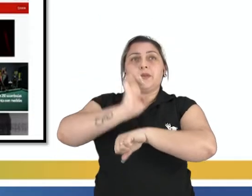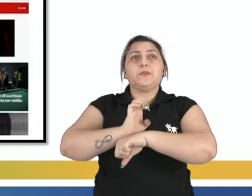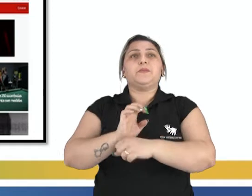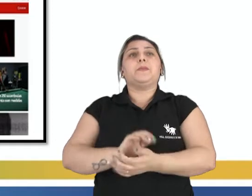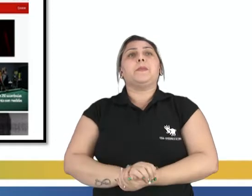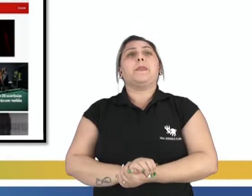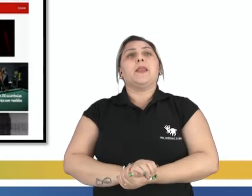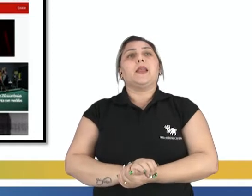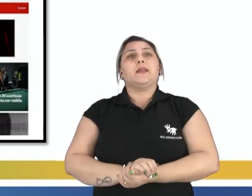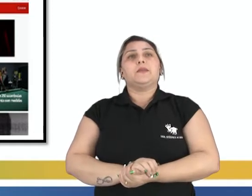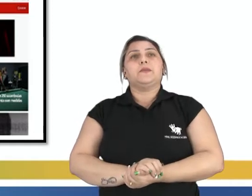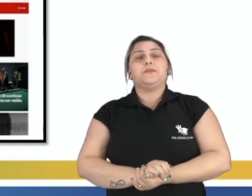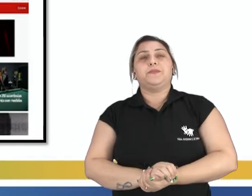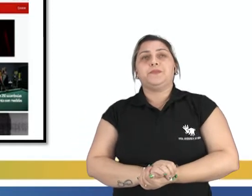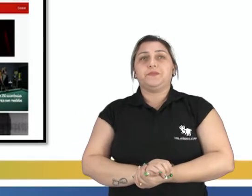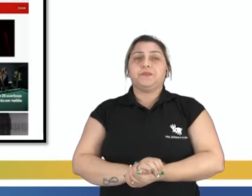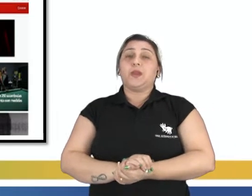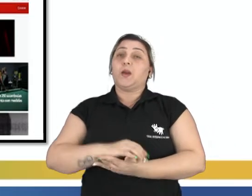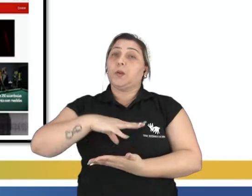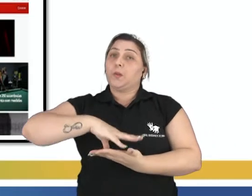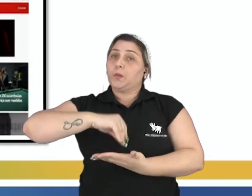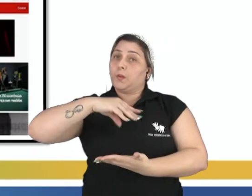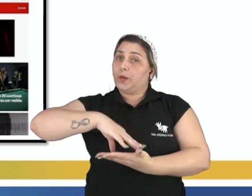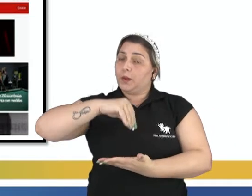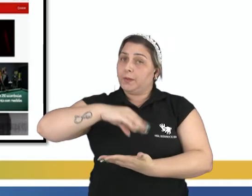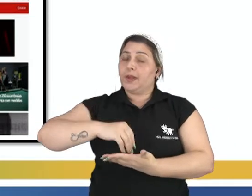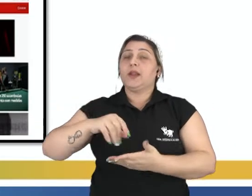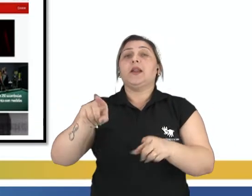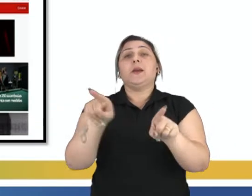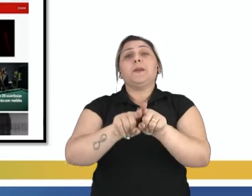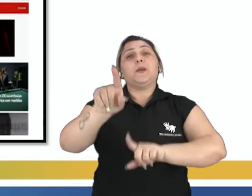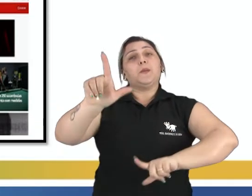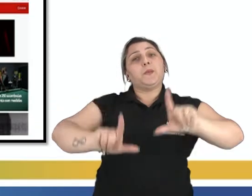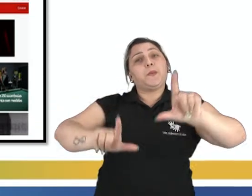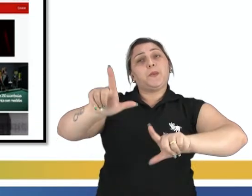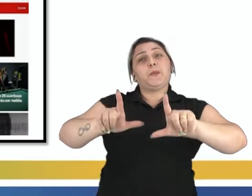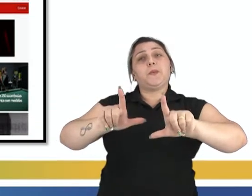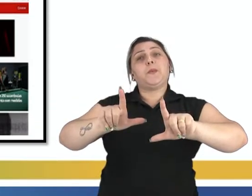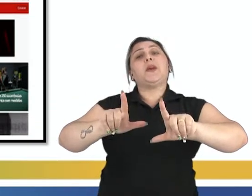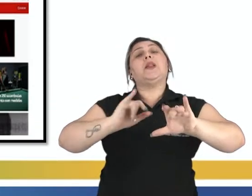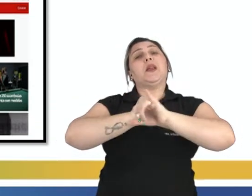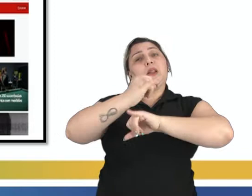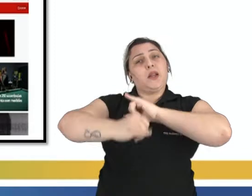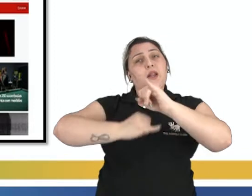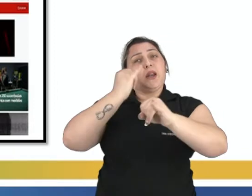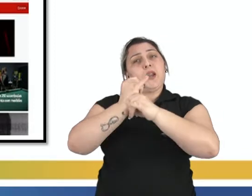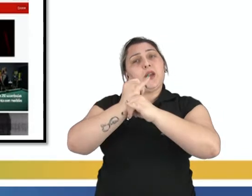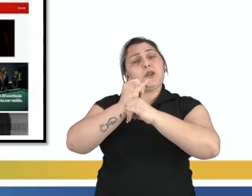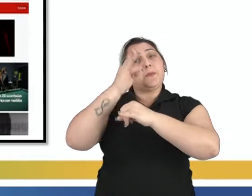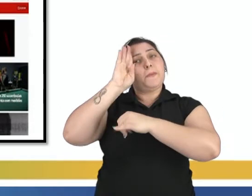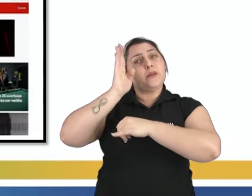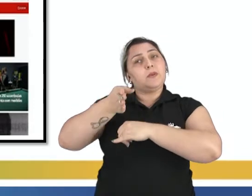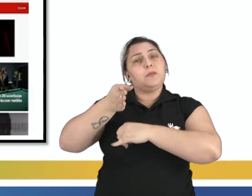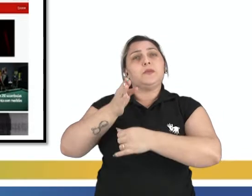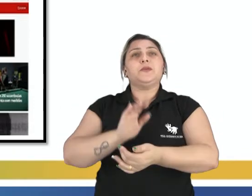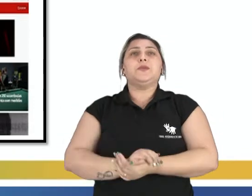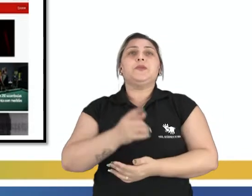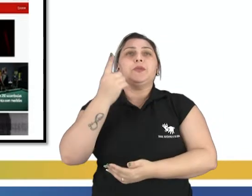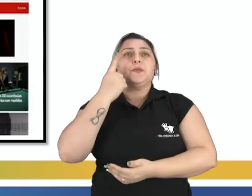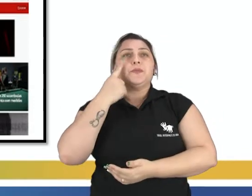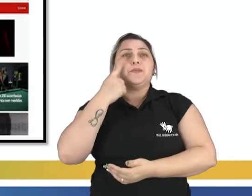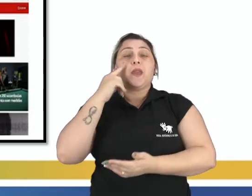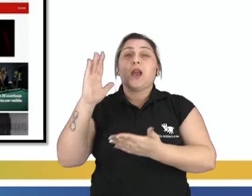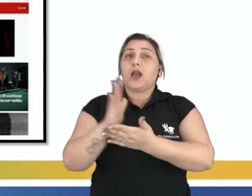certo? Tanto impresso, né, como na internet, principalmente na internet, né? Vejam aí, nós